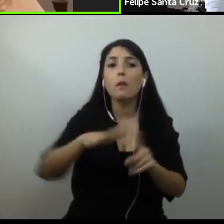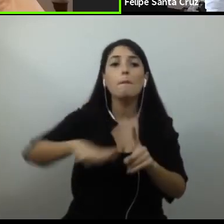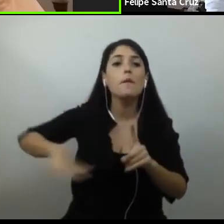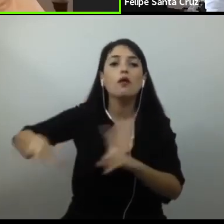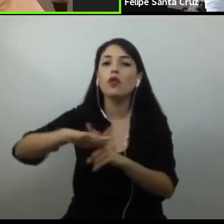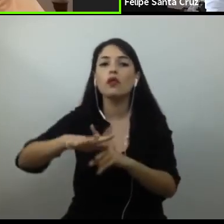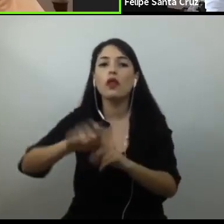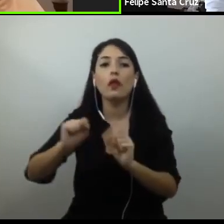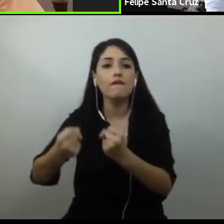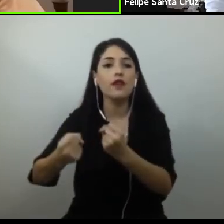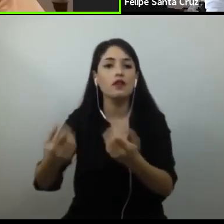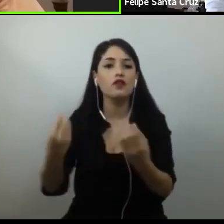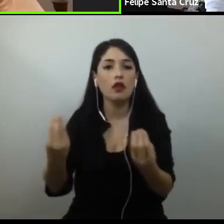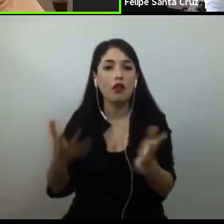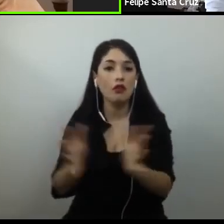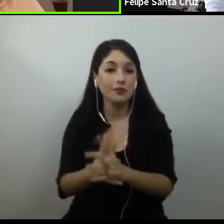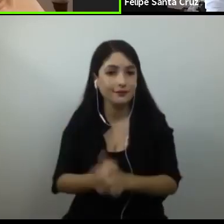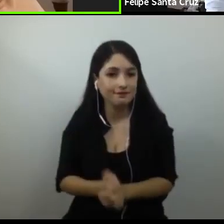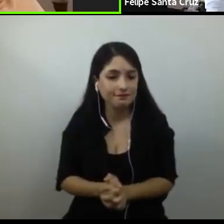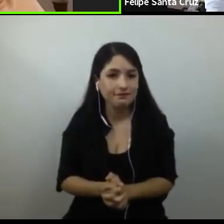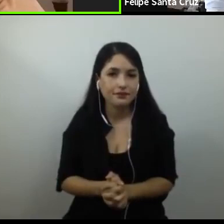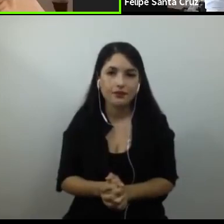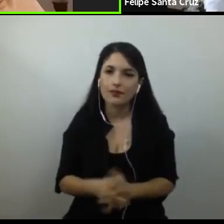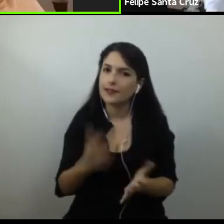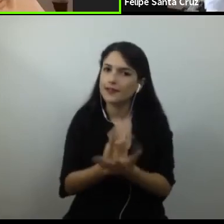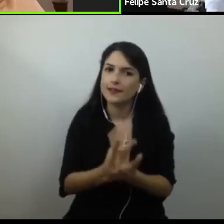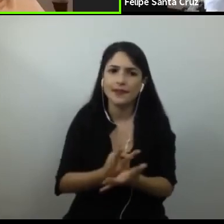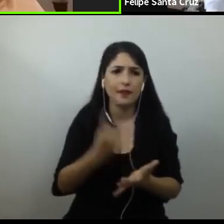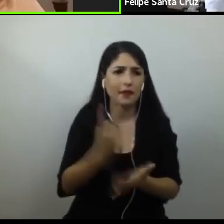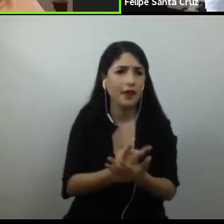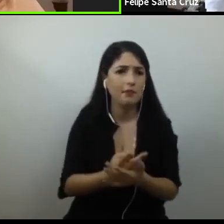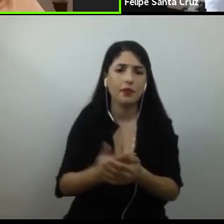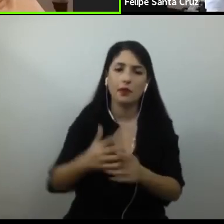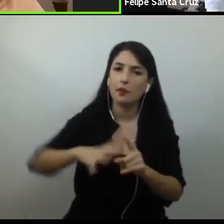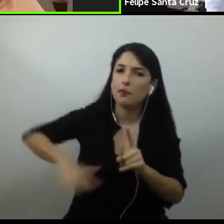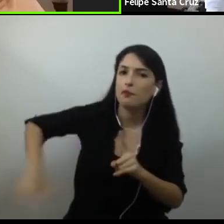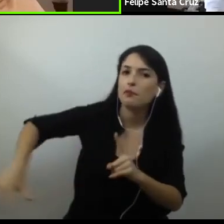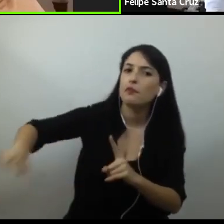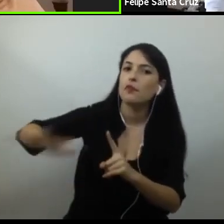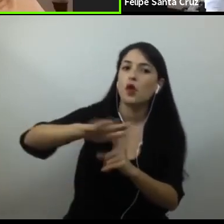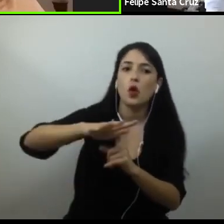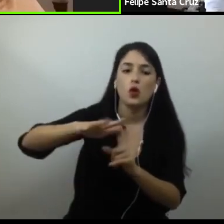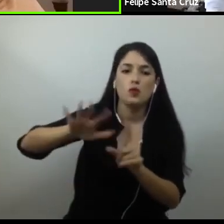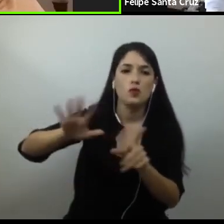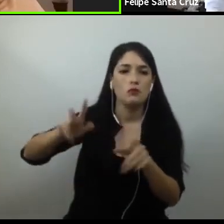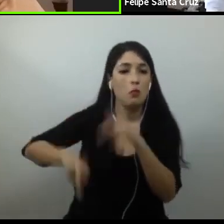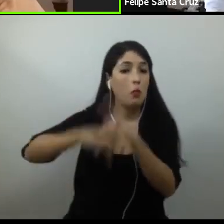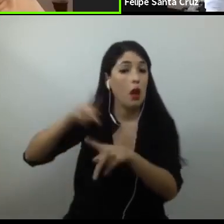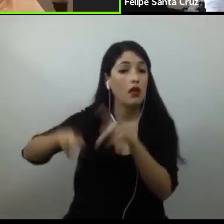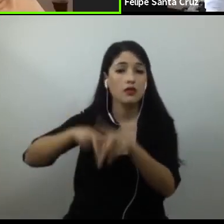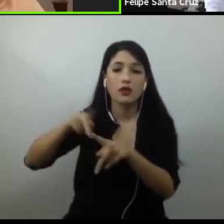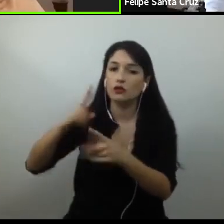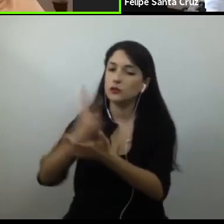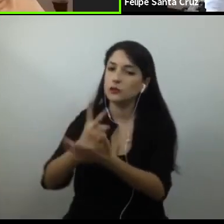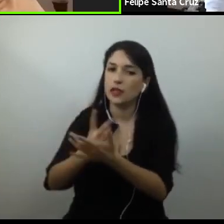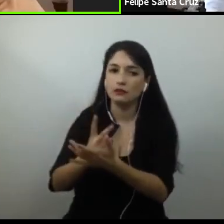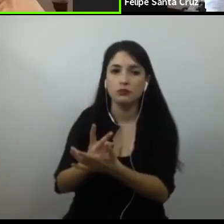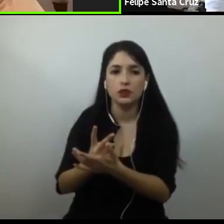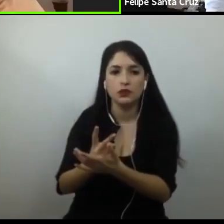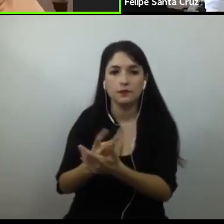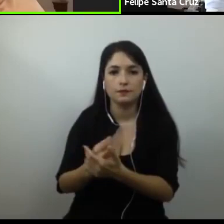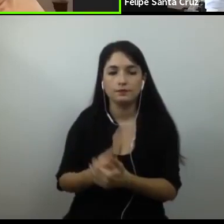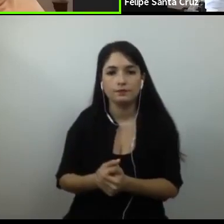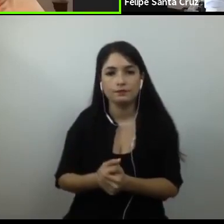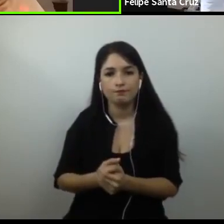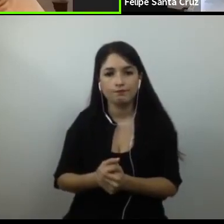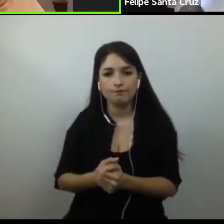poder, por ele, sempre vai para as mãos de quem quer exercê-lo em termos absolutos. Uma hora